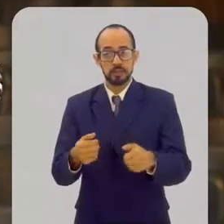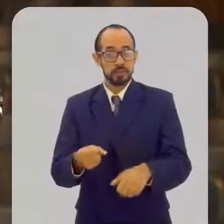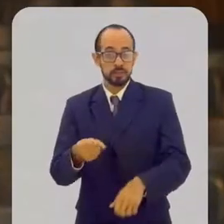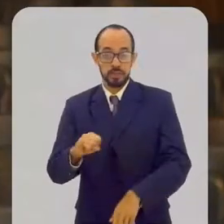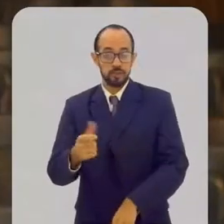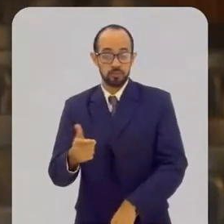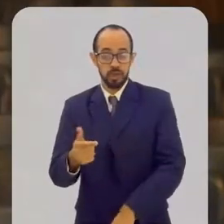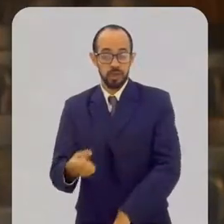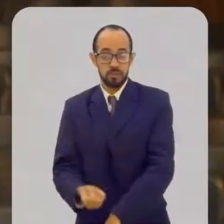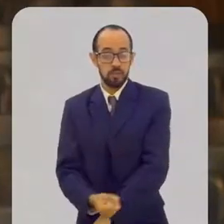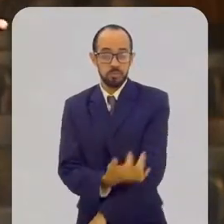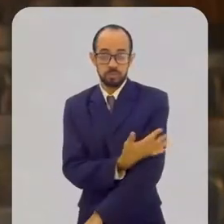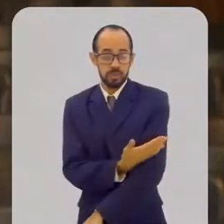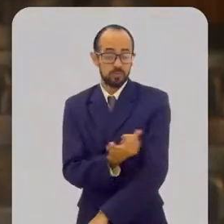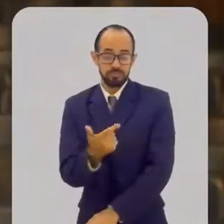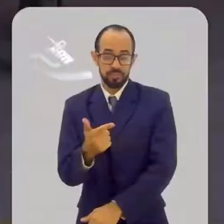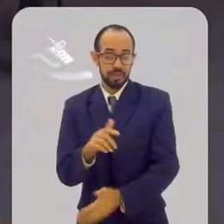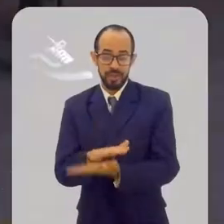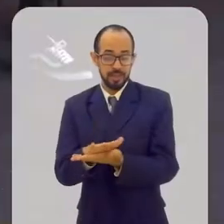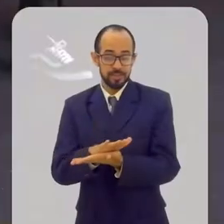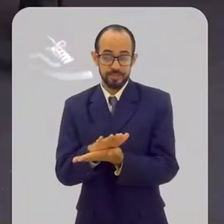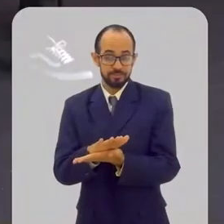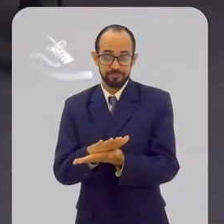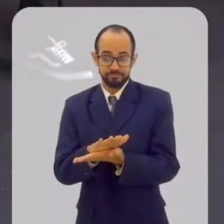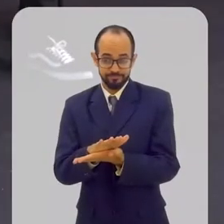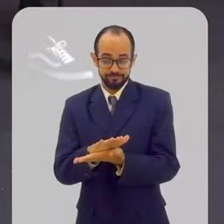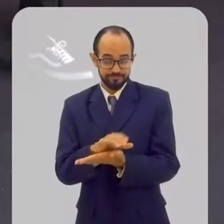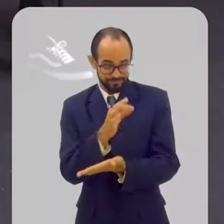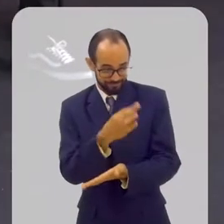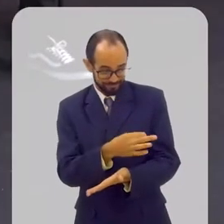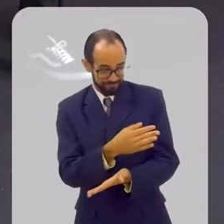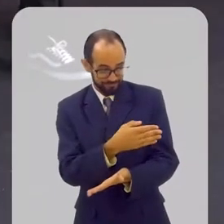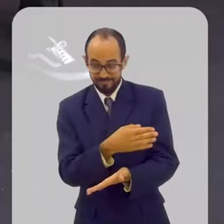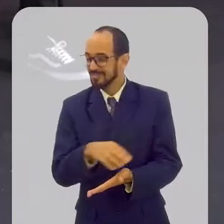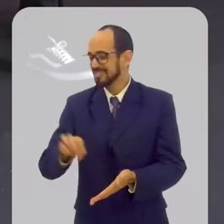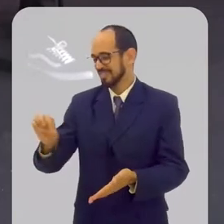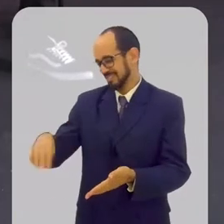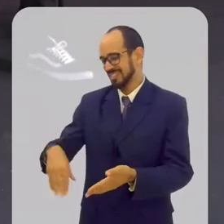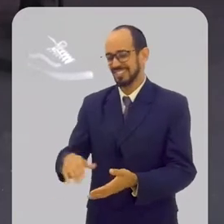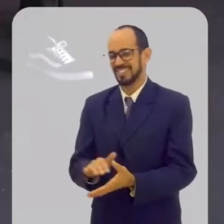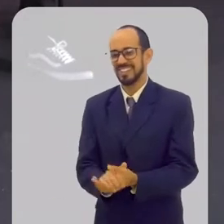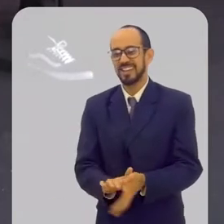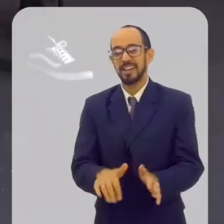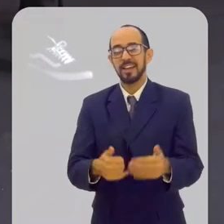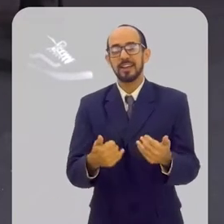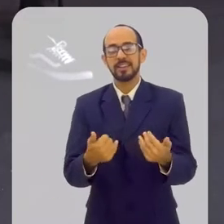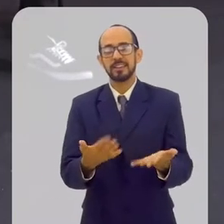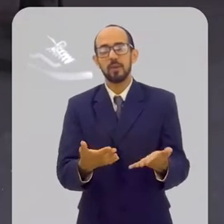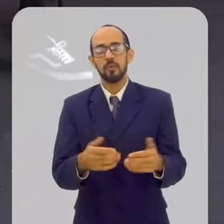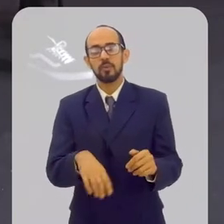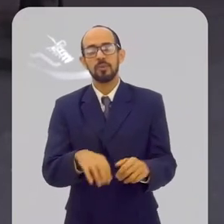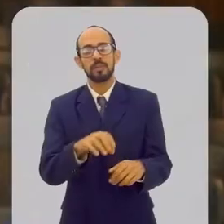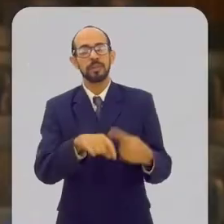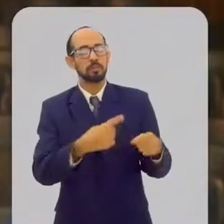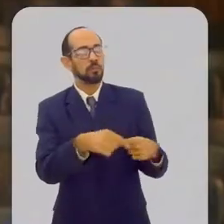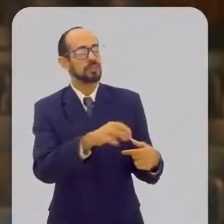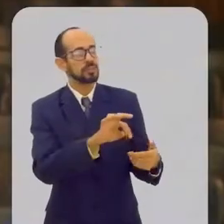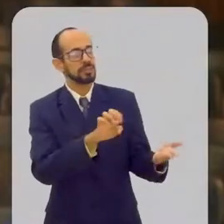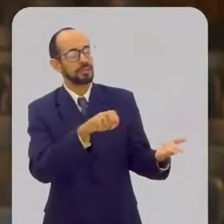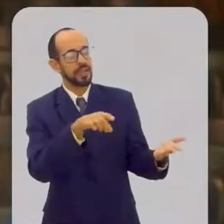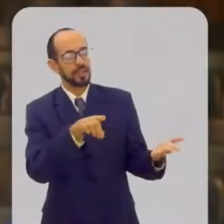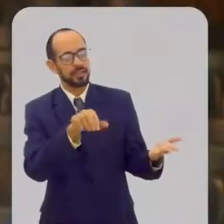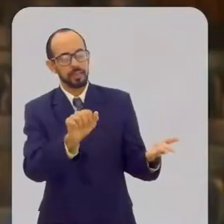não tem nada. Não é isso? Com certeza. E aí, tirando Tenda dos Milagres,